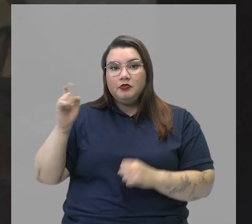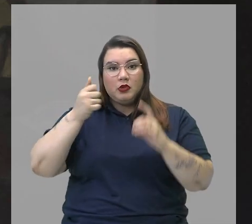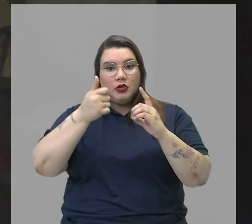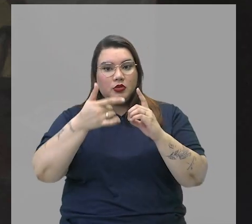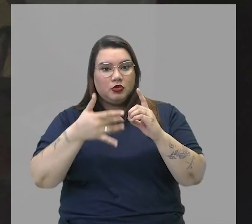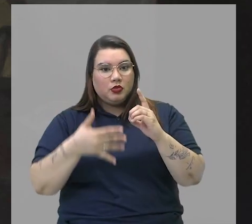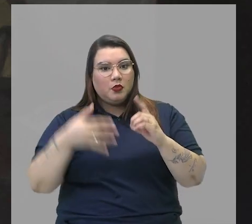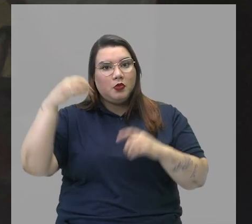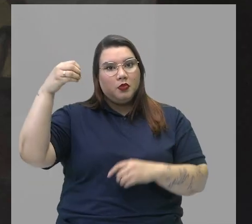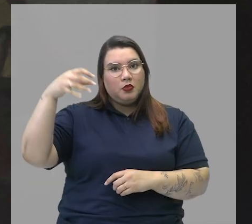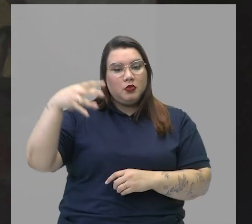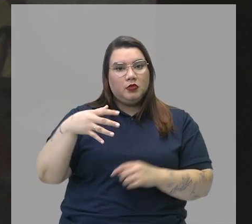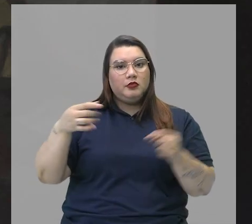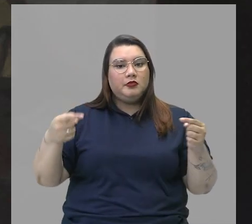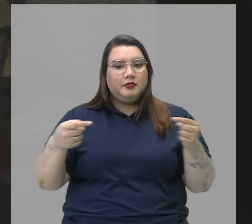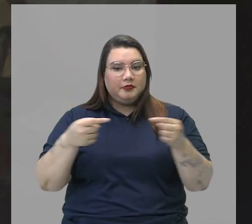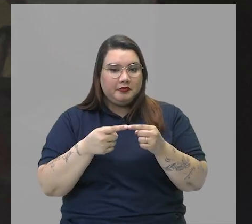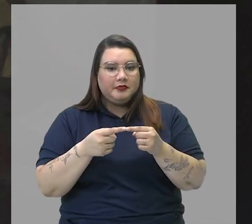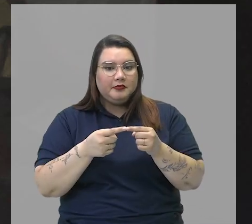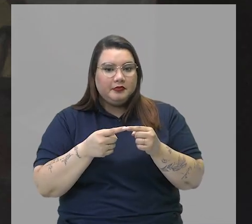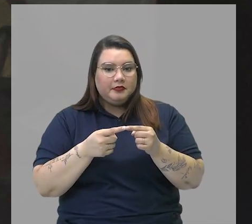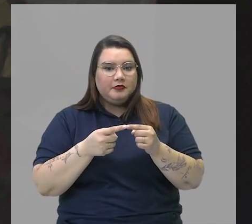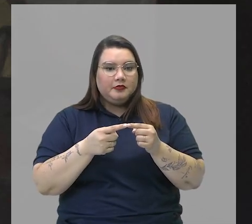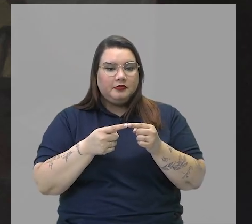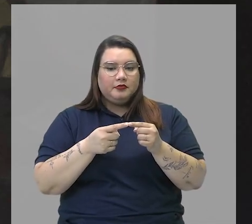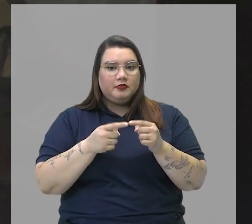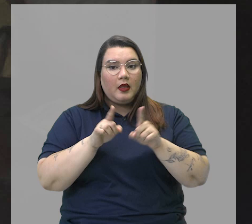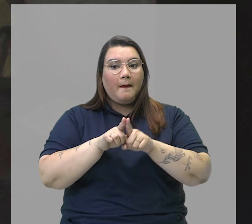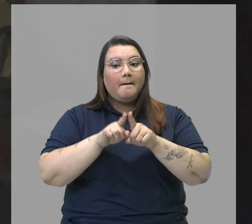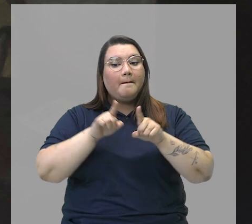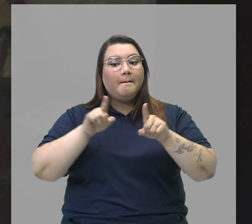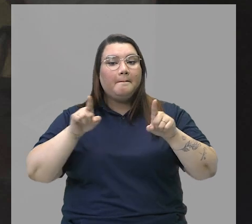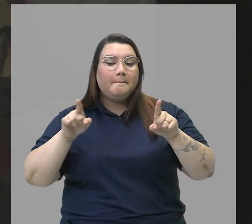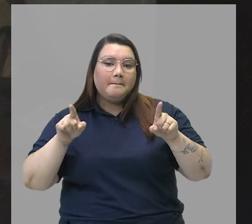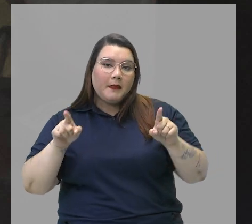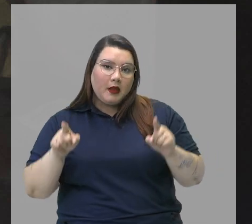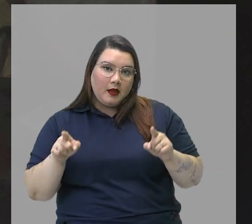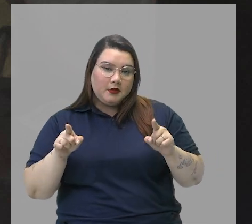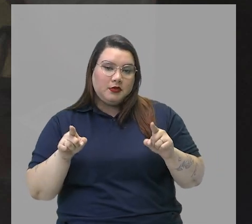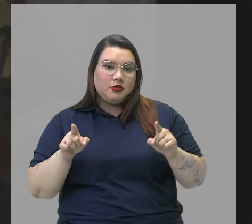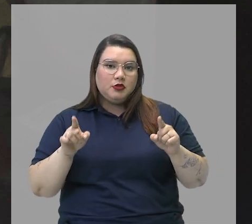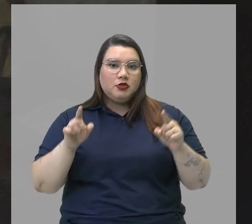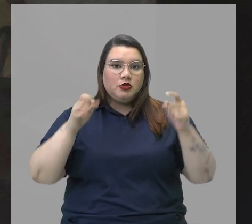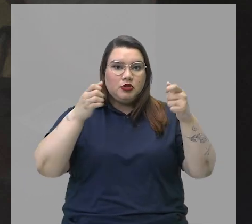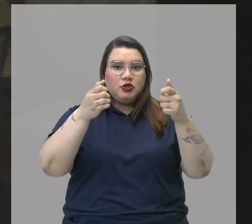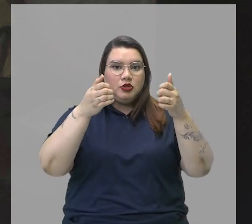descreveu a luz como sendo essa corrente aí de partículas. Só que ao